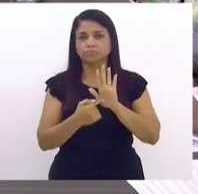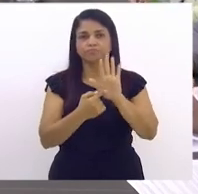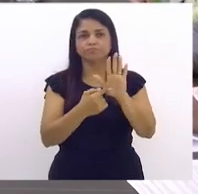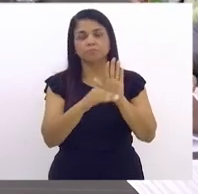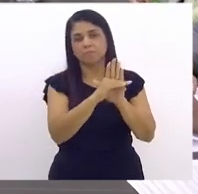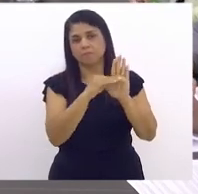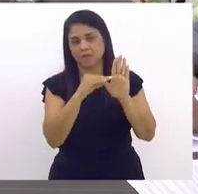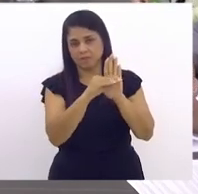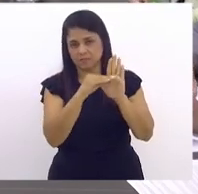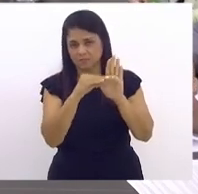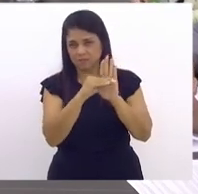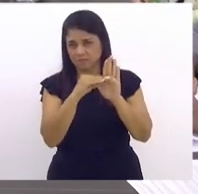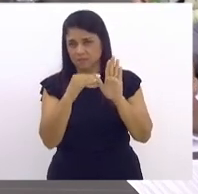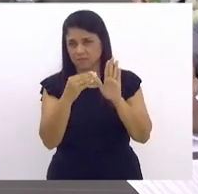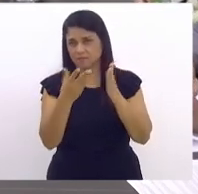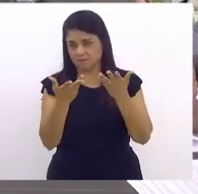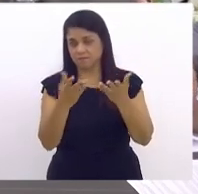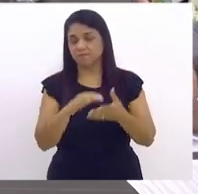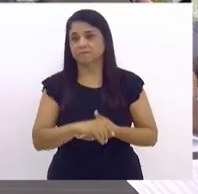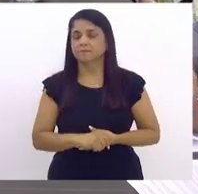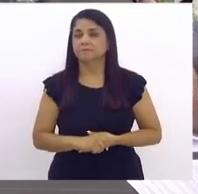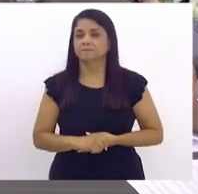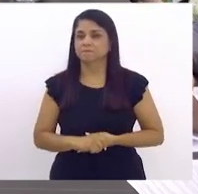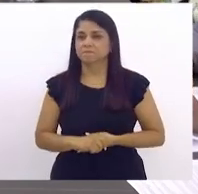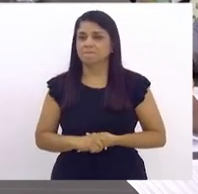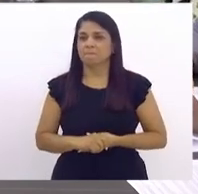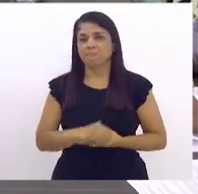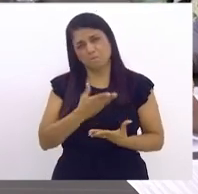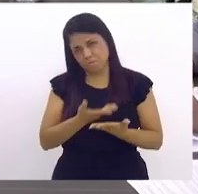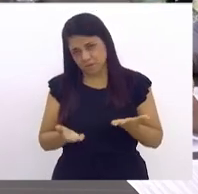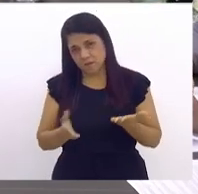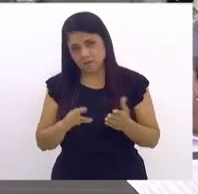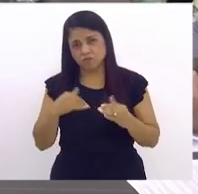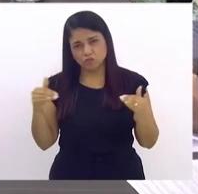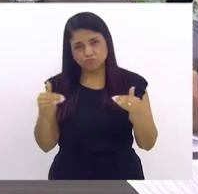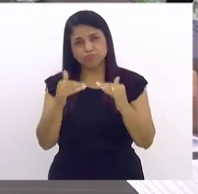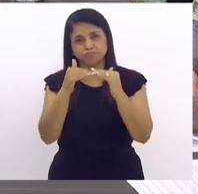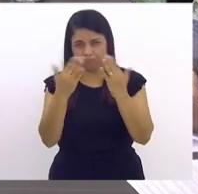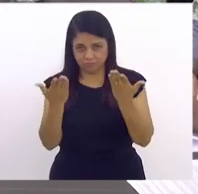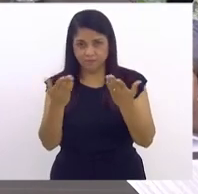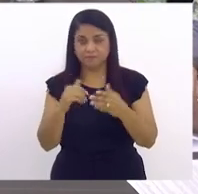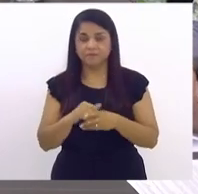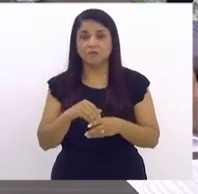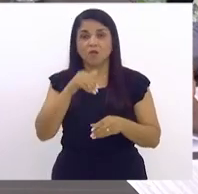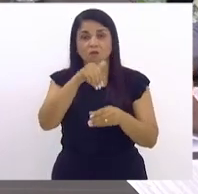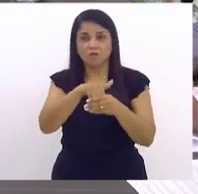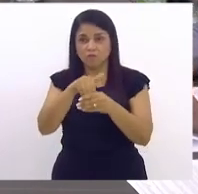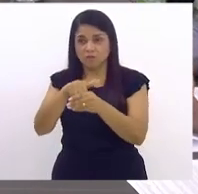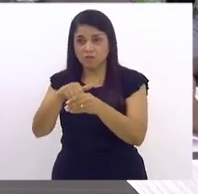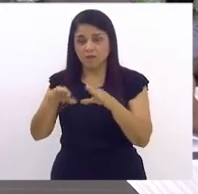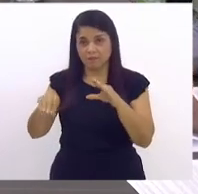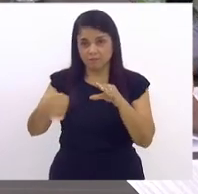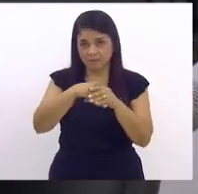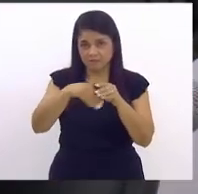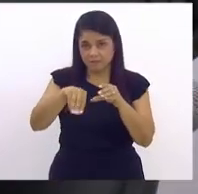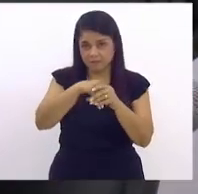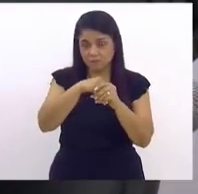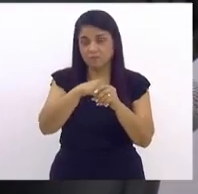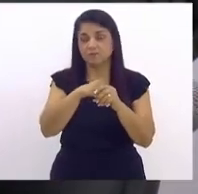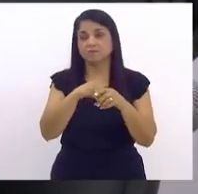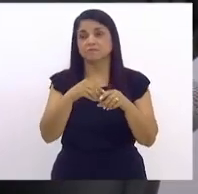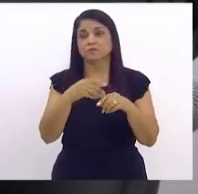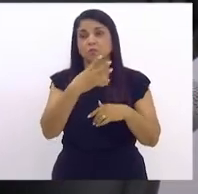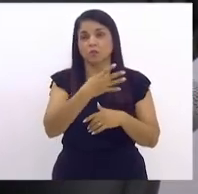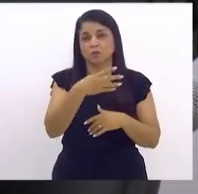Parecer, poder perder. Sim. E a gente chega num consenso. Sim. Bem, votar rapidamente as anexações. Anexações